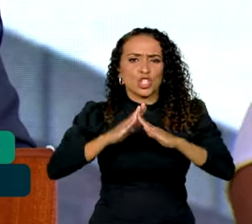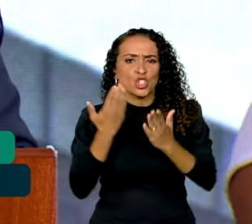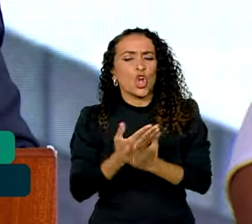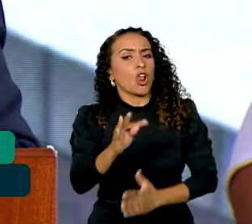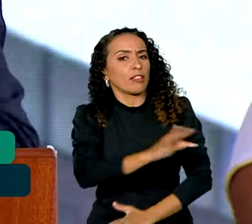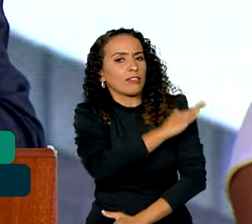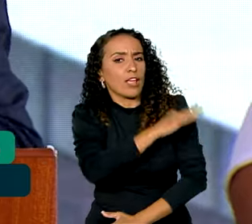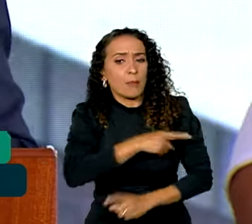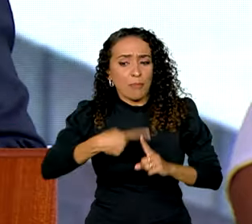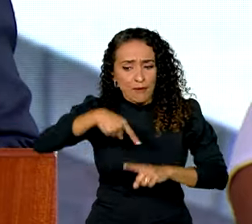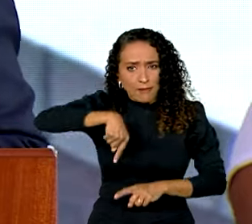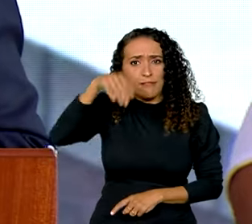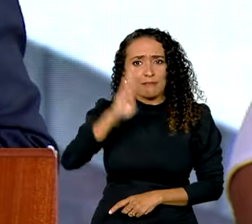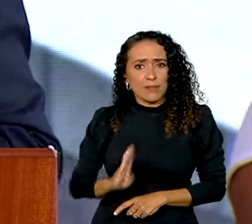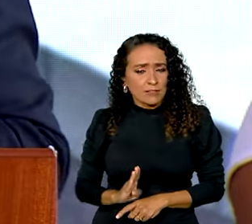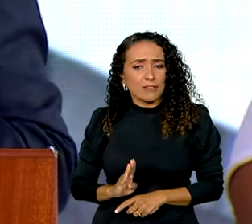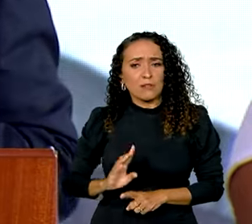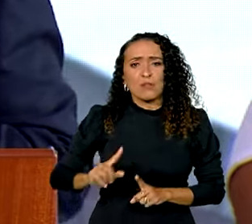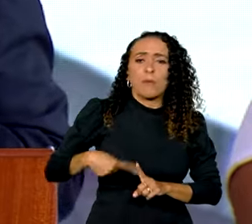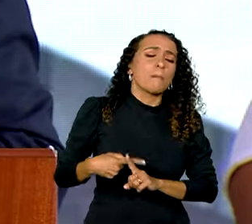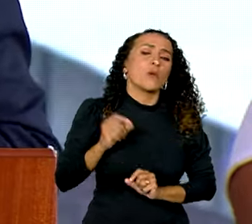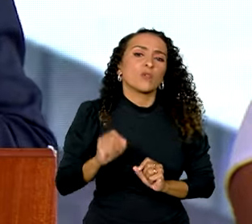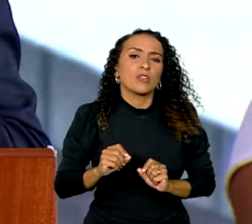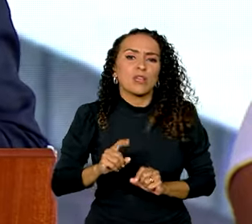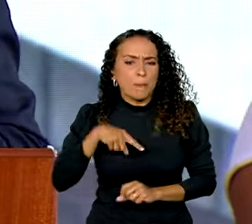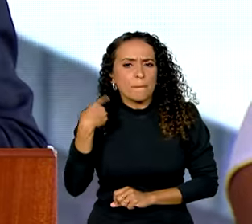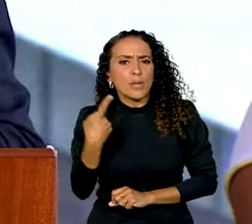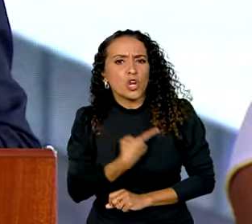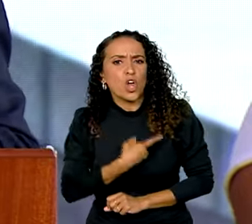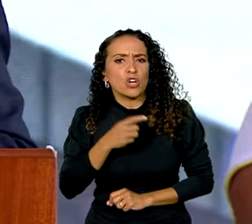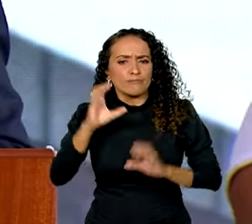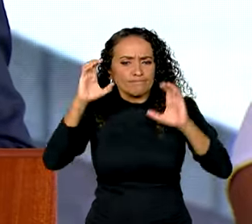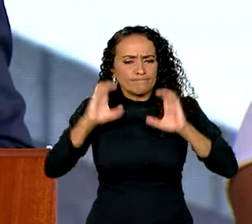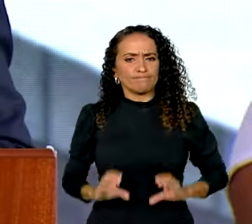país, sobretudo para que a gente seja cidadão de primeira classe.